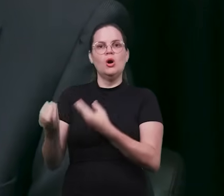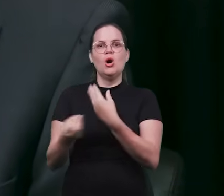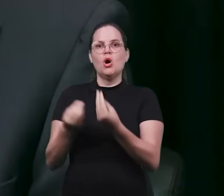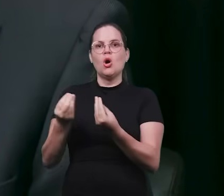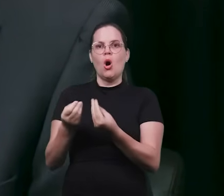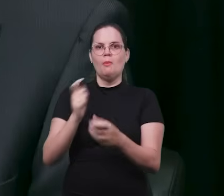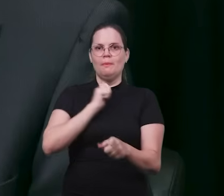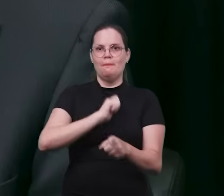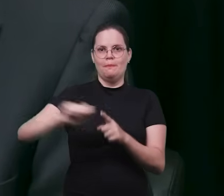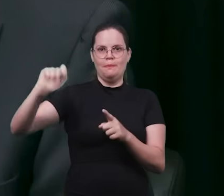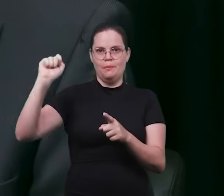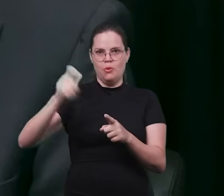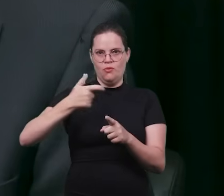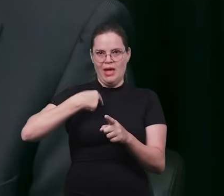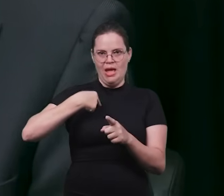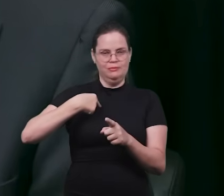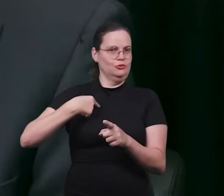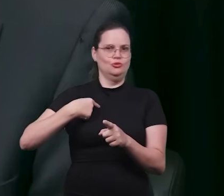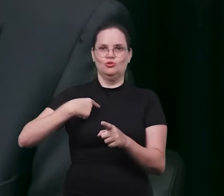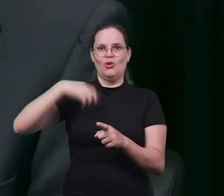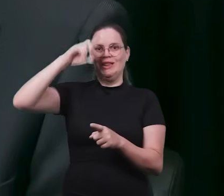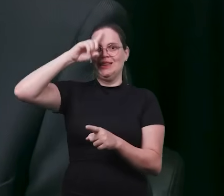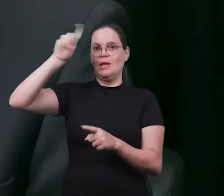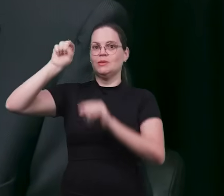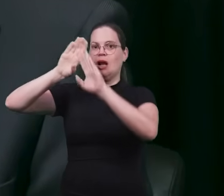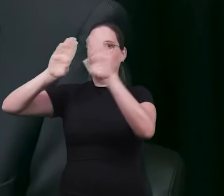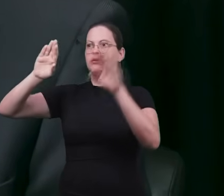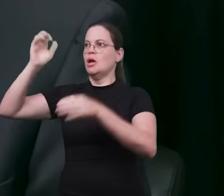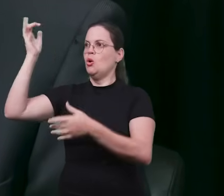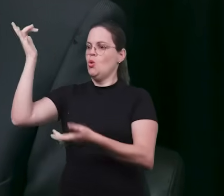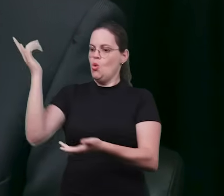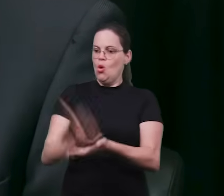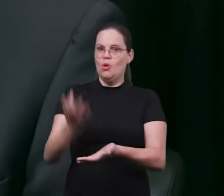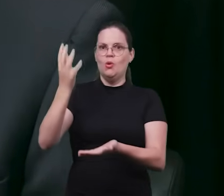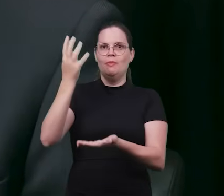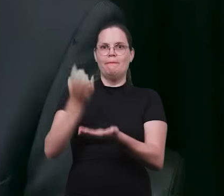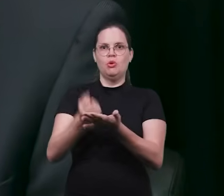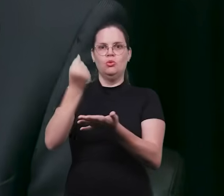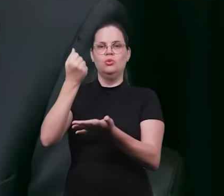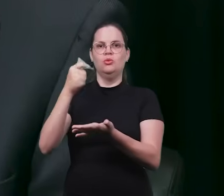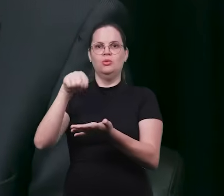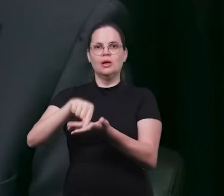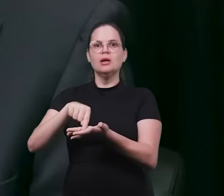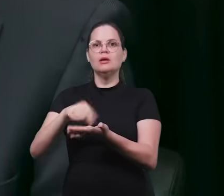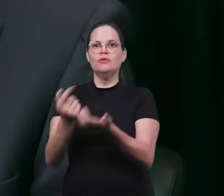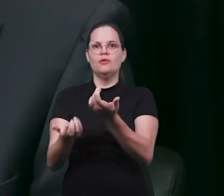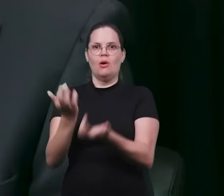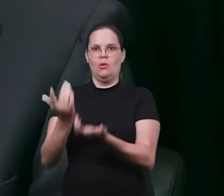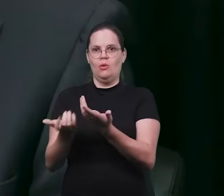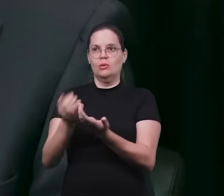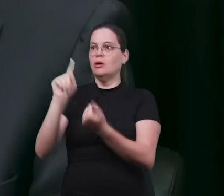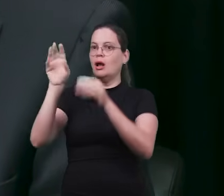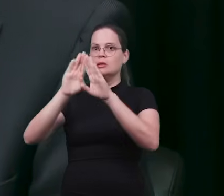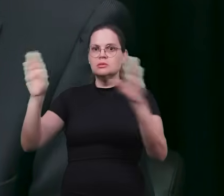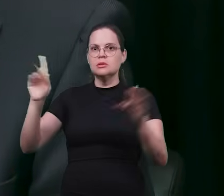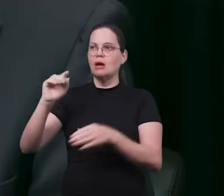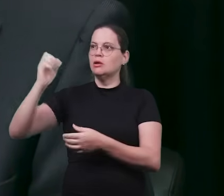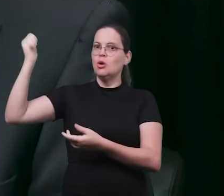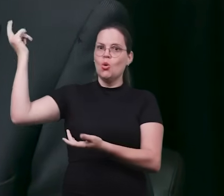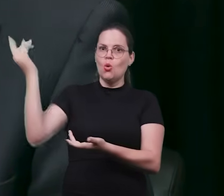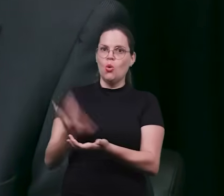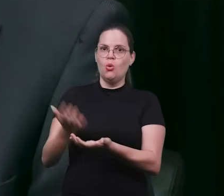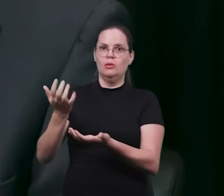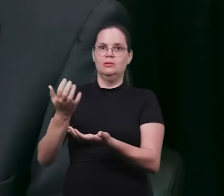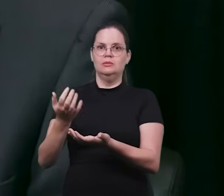Levítico. O povo se alegrou quando viu que o fogo caiu da eternidade. Então, quando nós estamos falando do altar, nós estamos falando